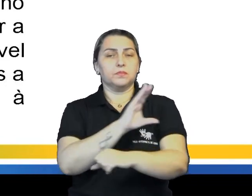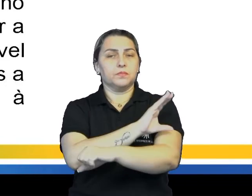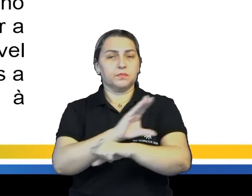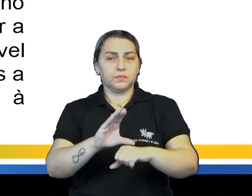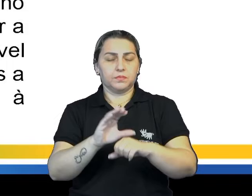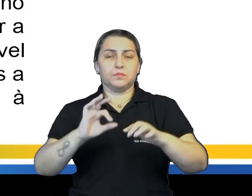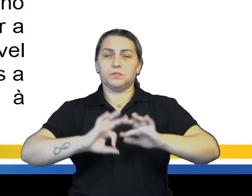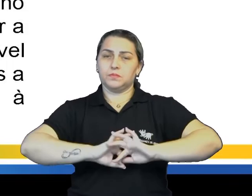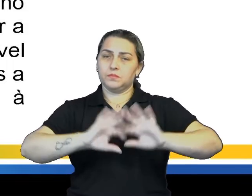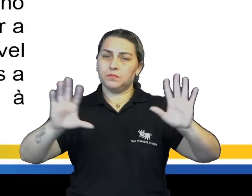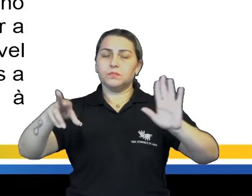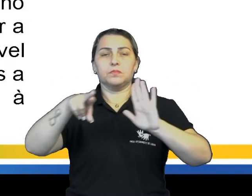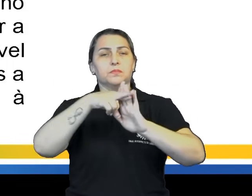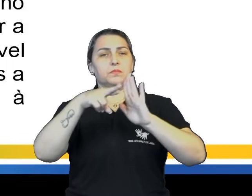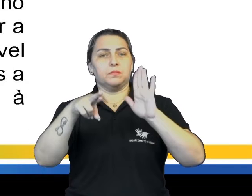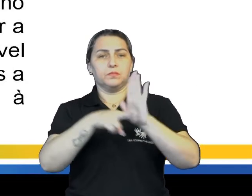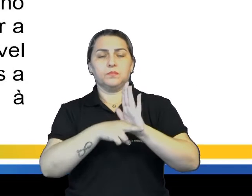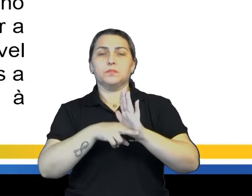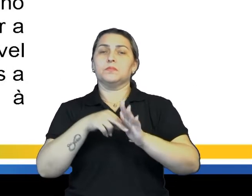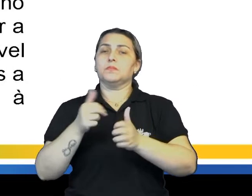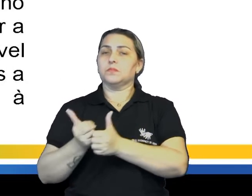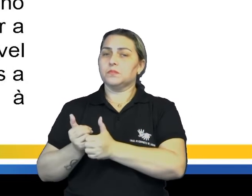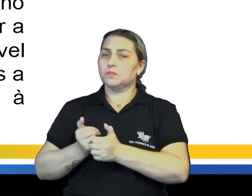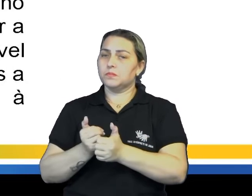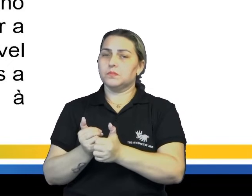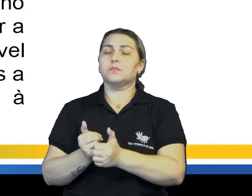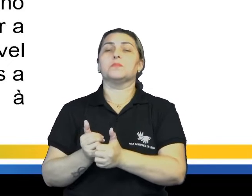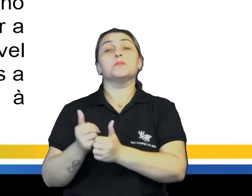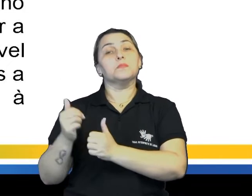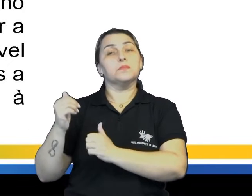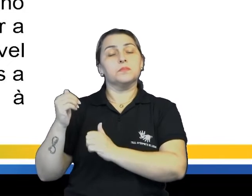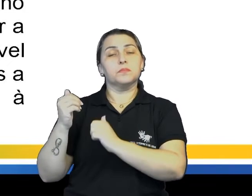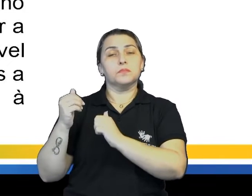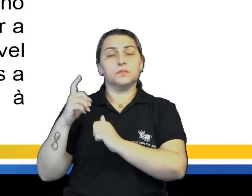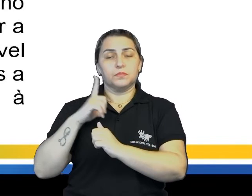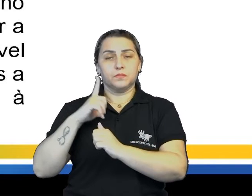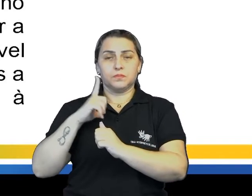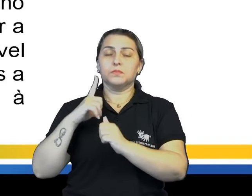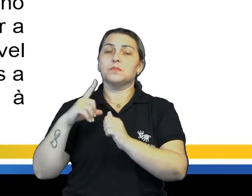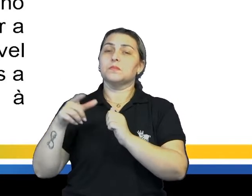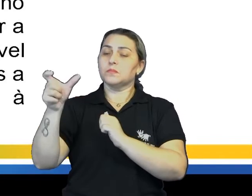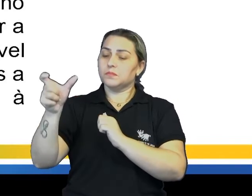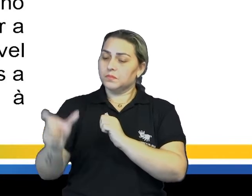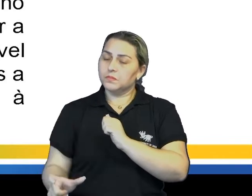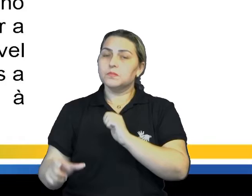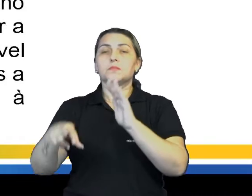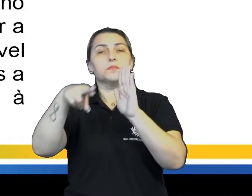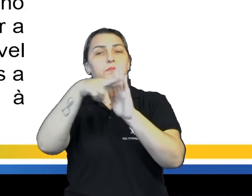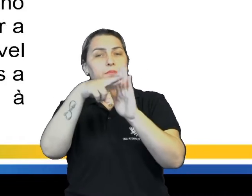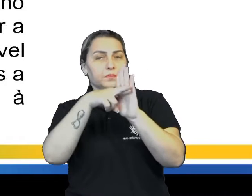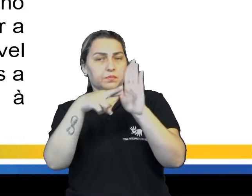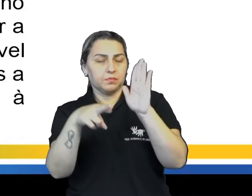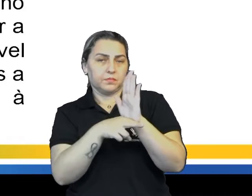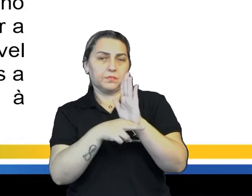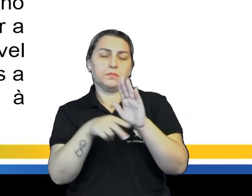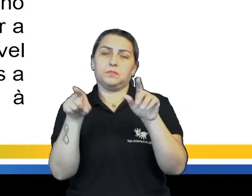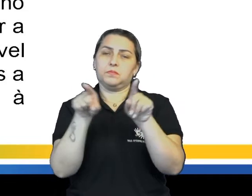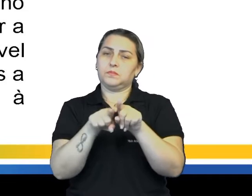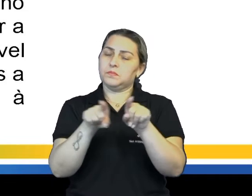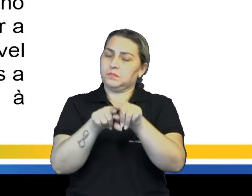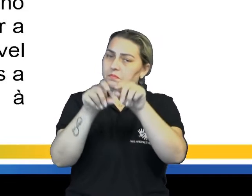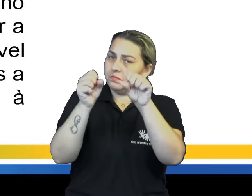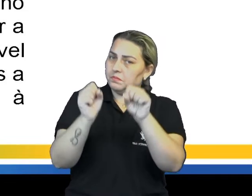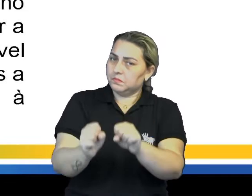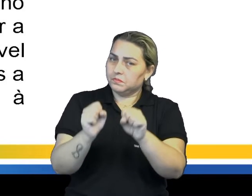lúdicas livres de regras. Jogo é toda e qualquer atividade em que exista a figura do jogador e regras que podem